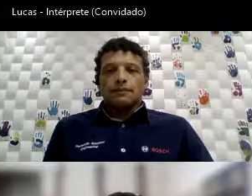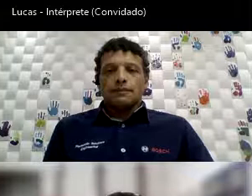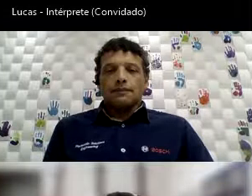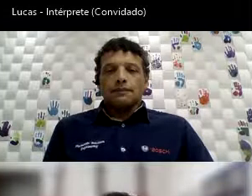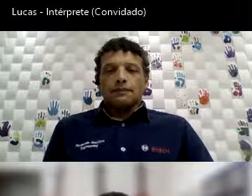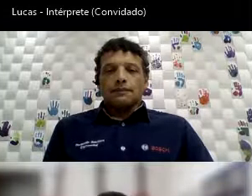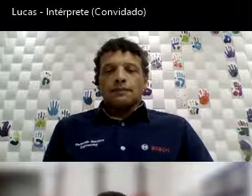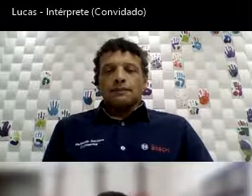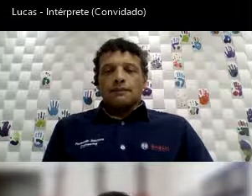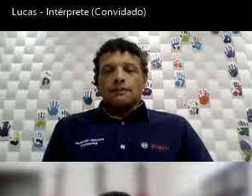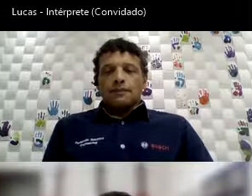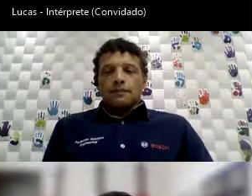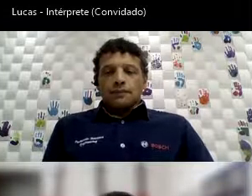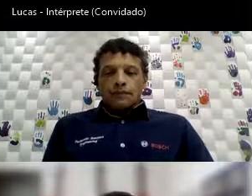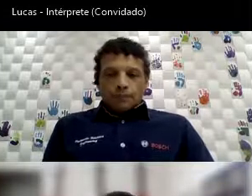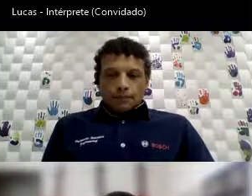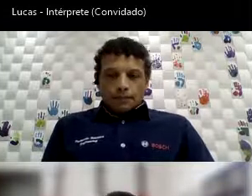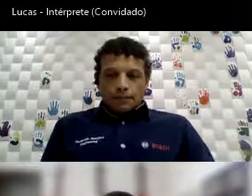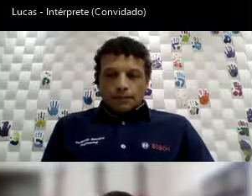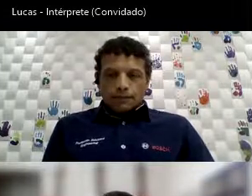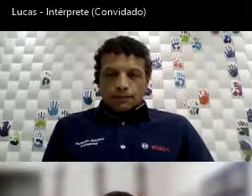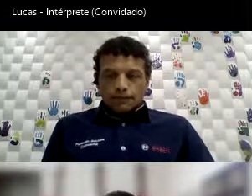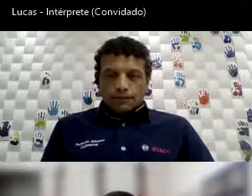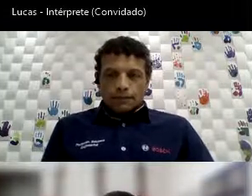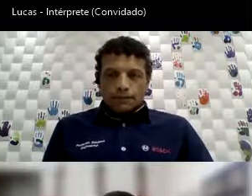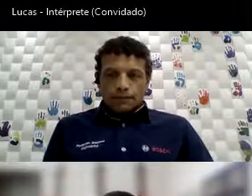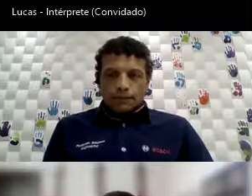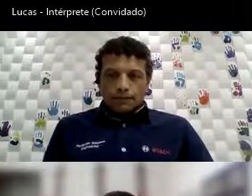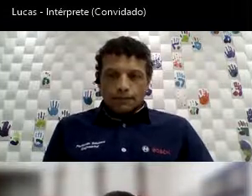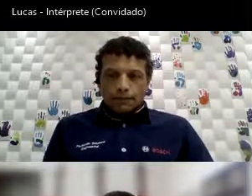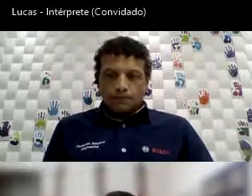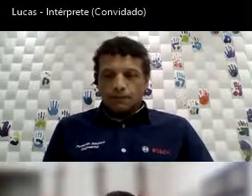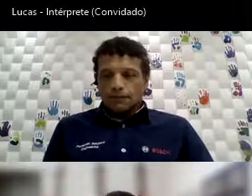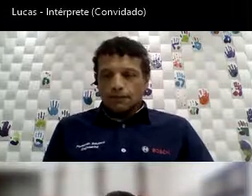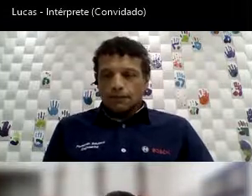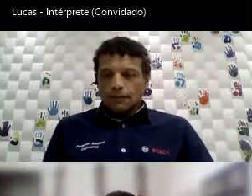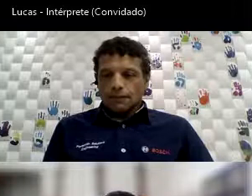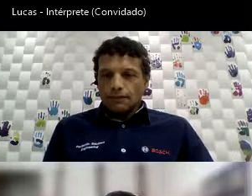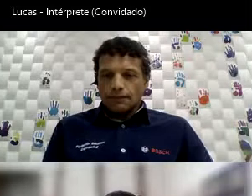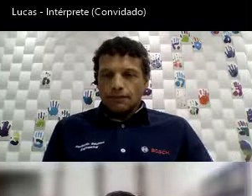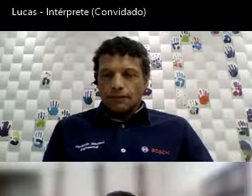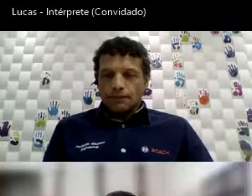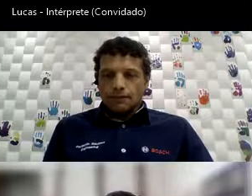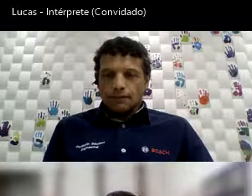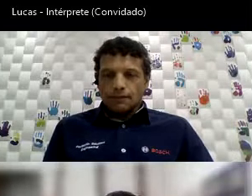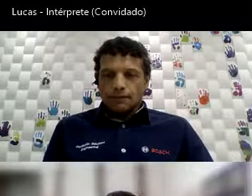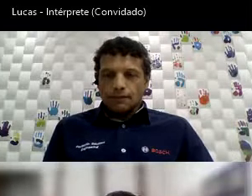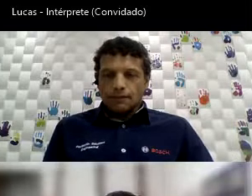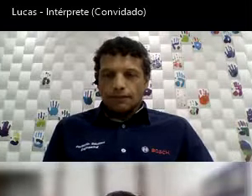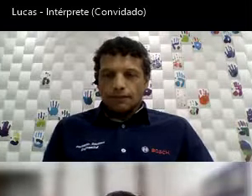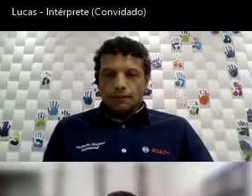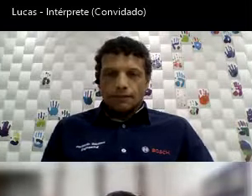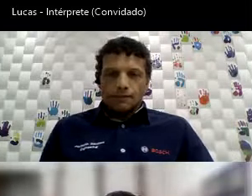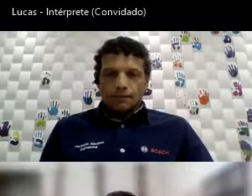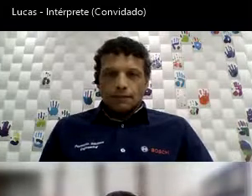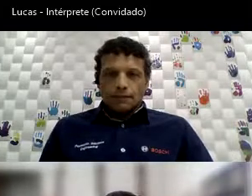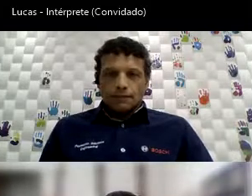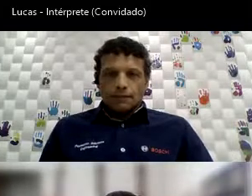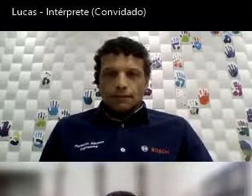esse interesse, a gente reforça para vocês, né, que a maioria de quem está aqui com a gente é estudante, né,